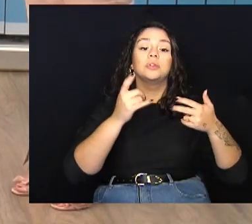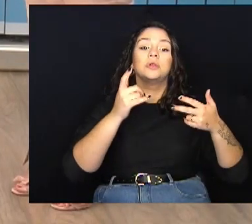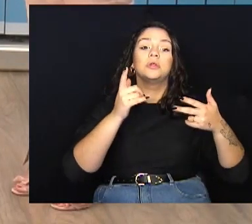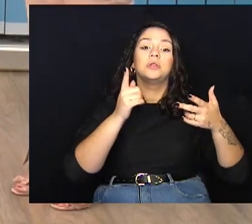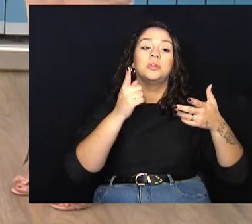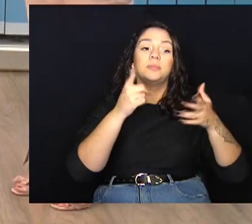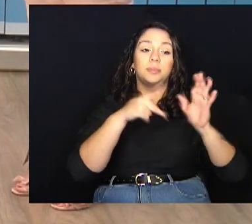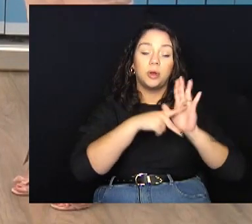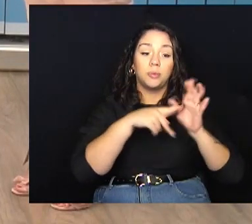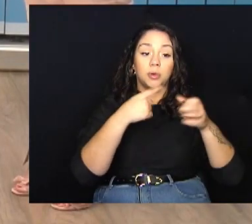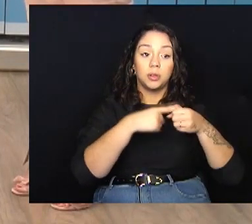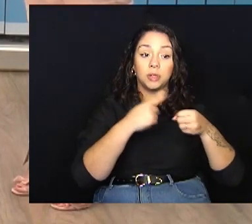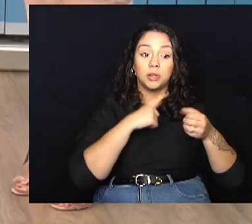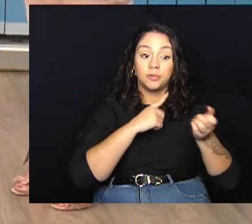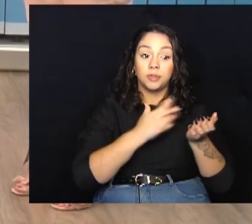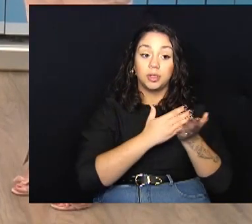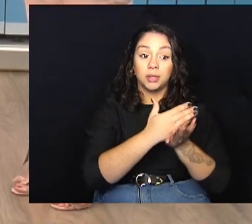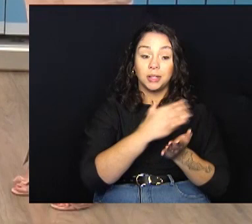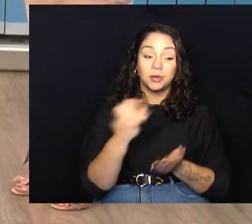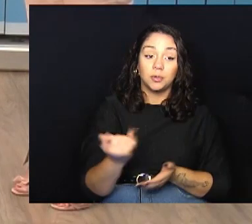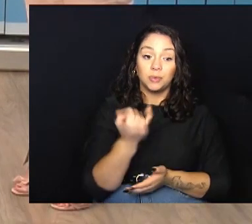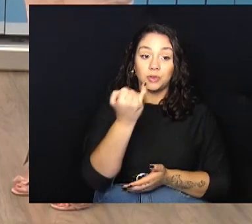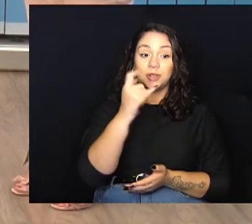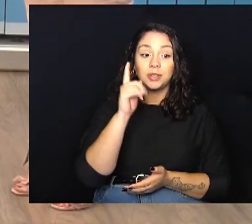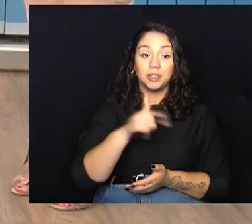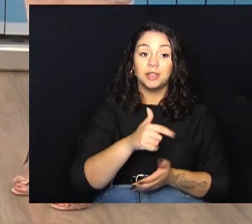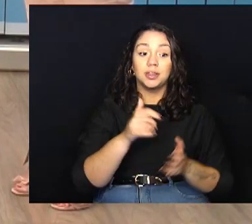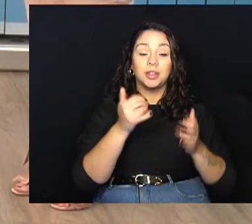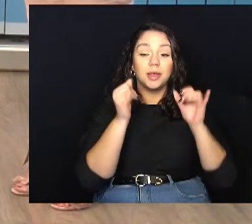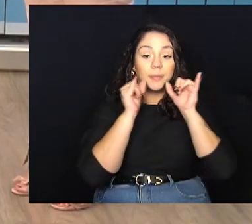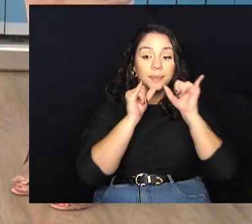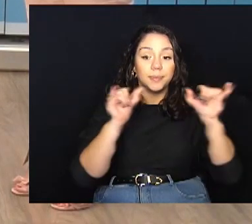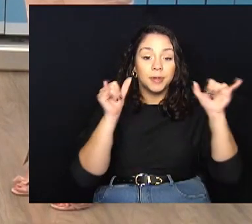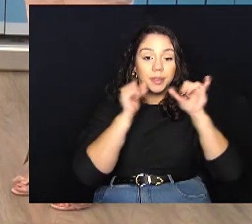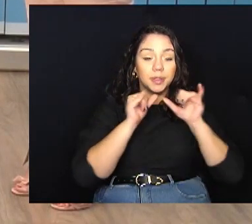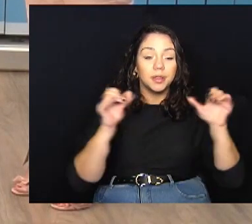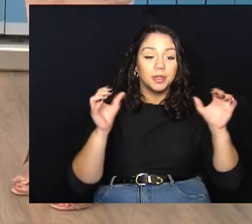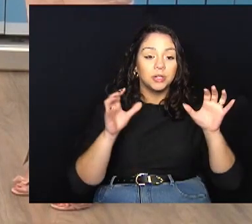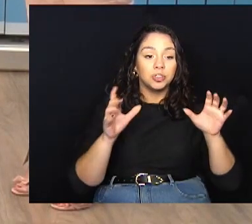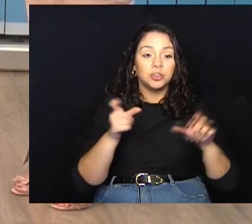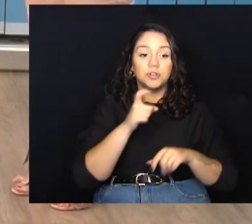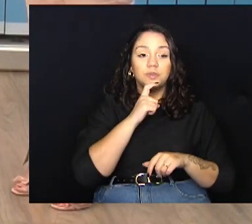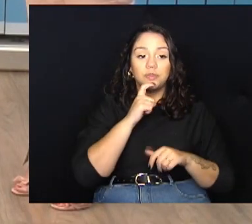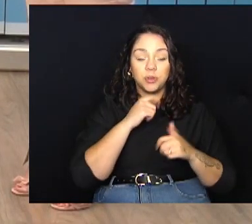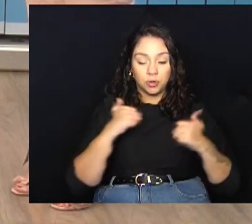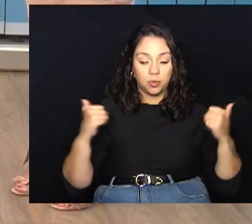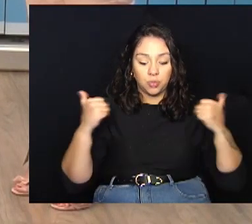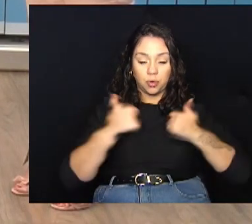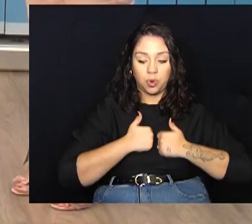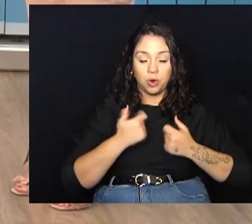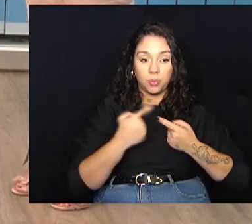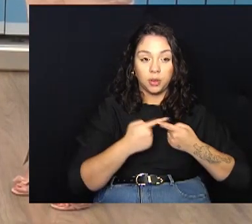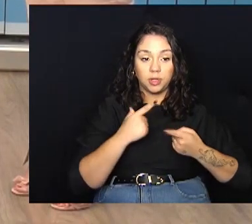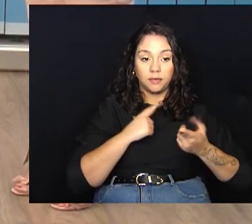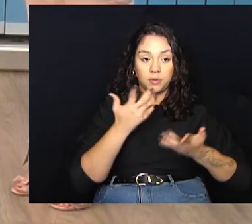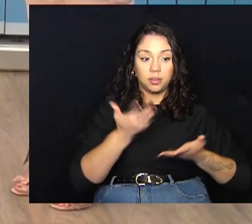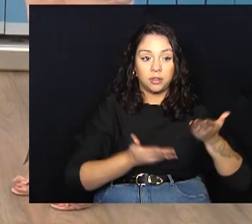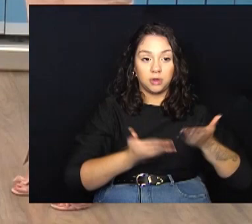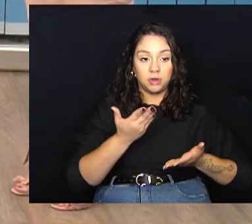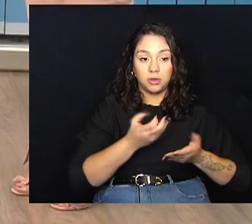uma iniciativa muito importante que a campanha do agasalho de 2023 porque nós tivemos aí um balanço do que já foi